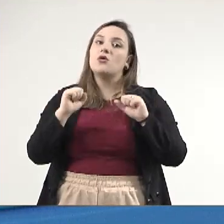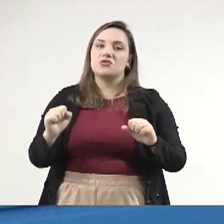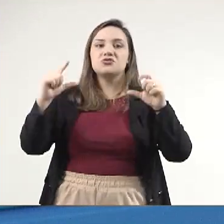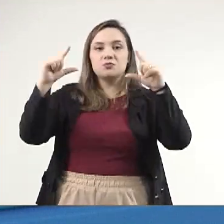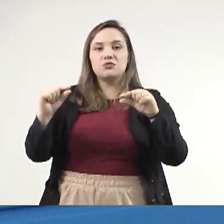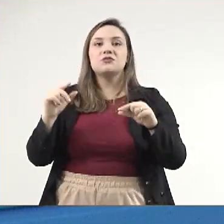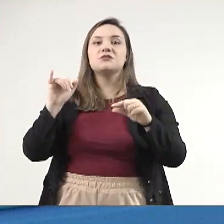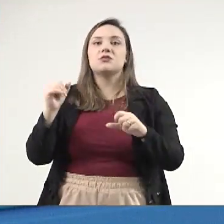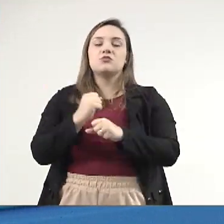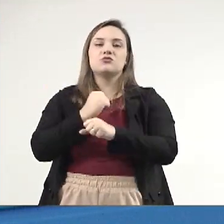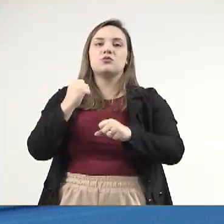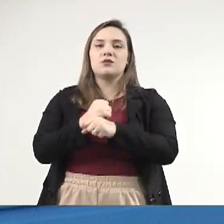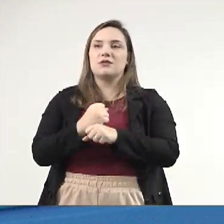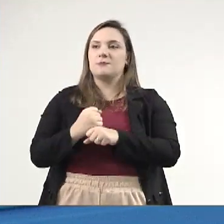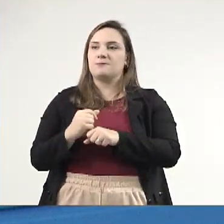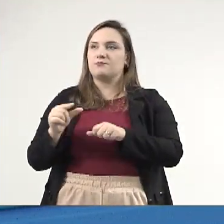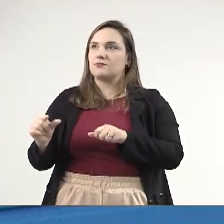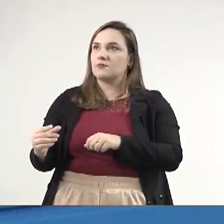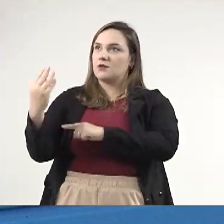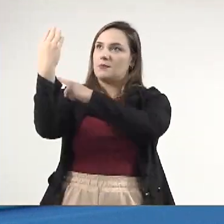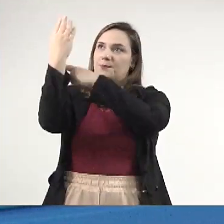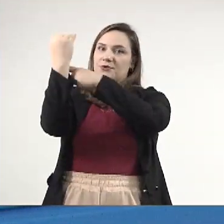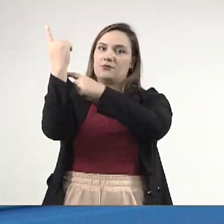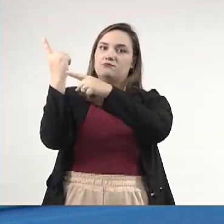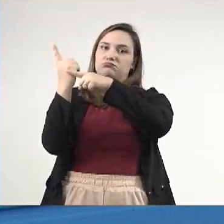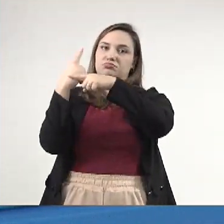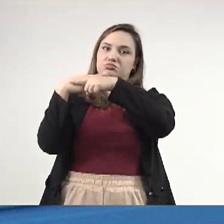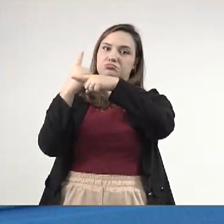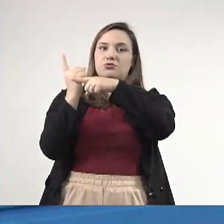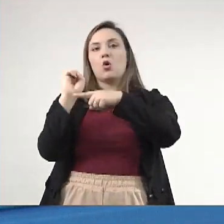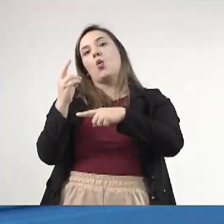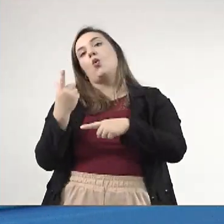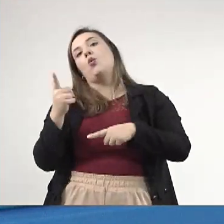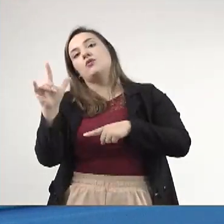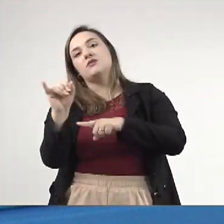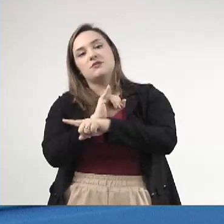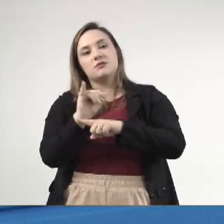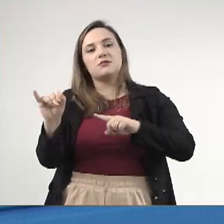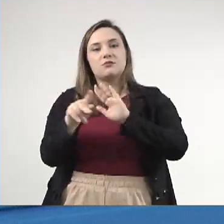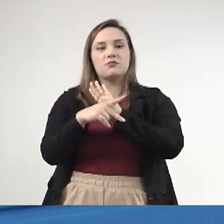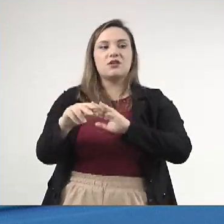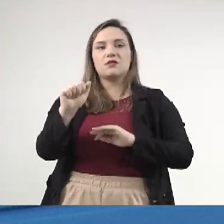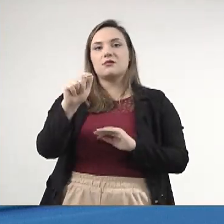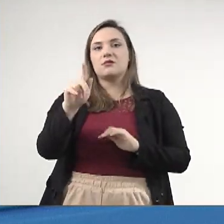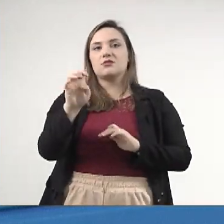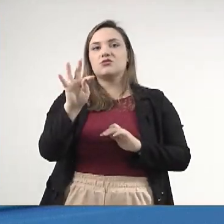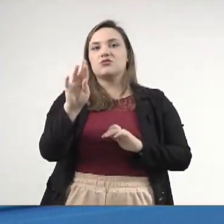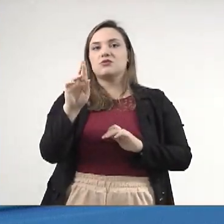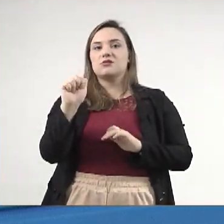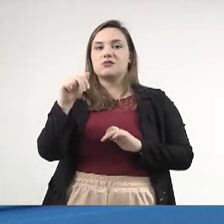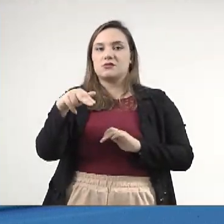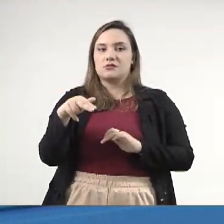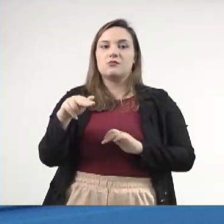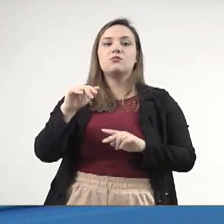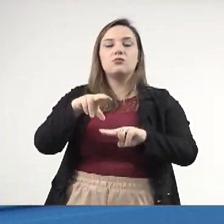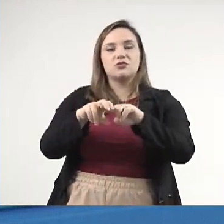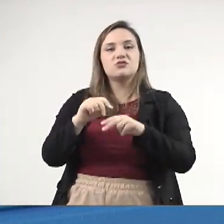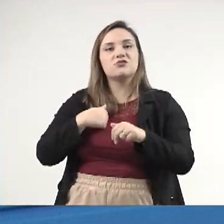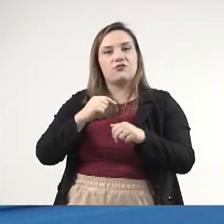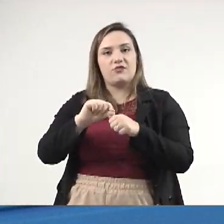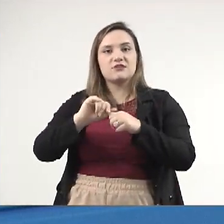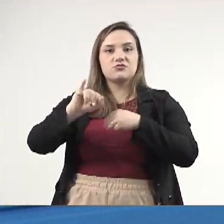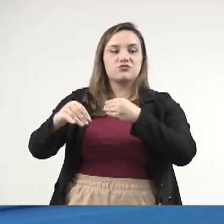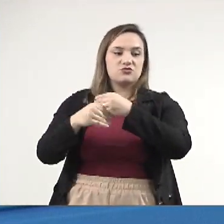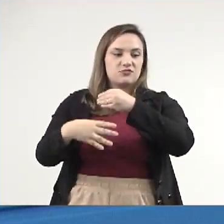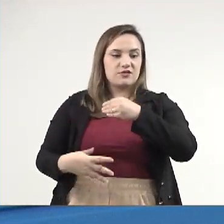com a implantação de redutores de velocidade e ou outros instrumentos à disposição da AGETRAN, o que justifica a presente indicação.